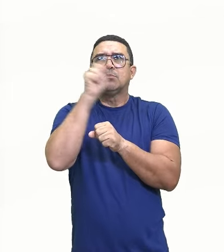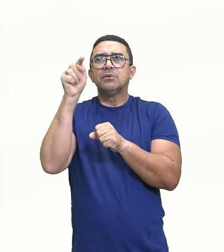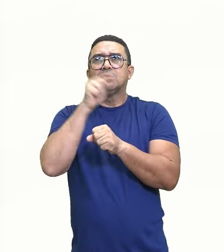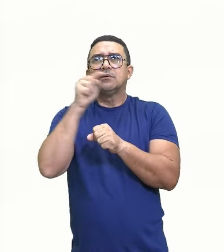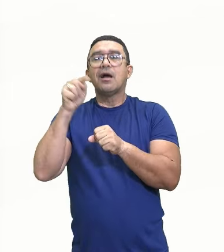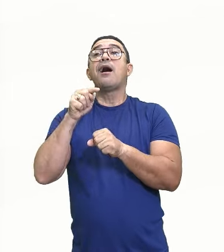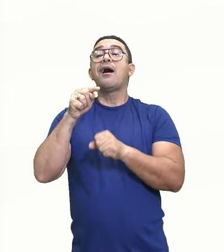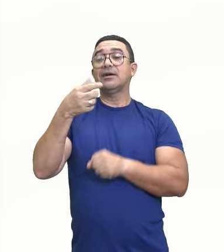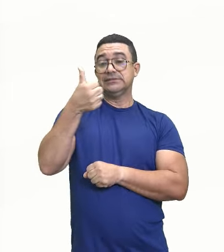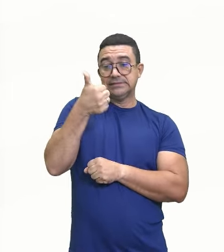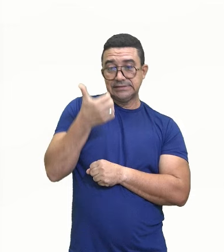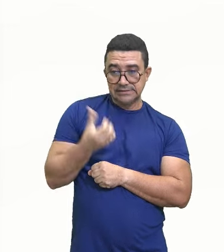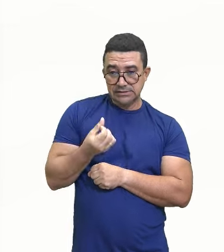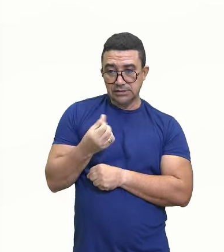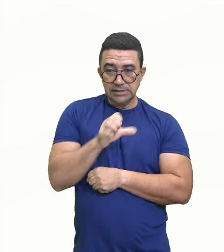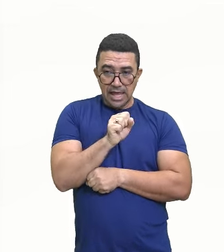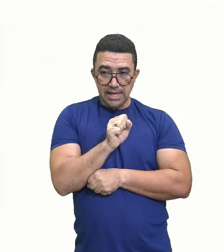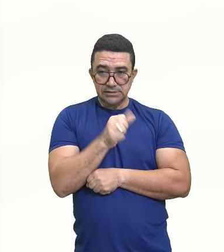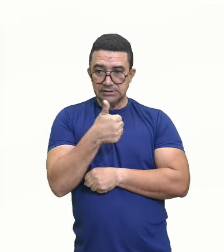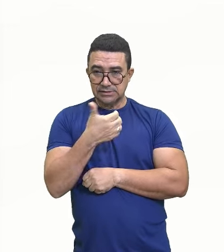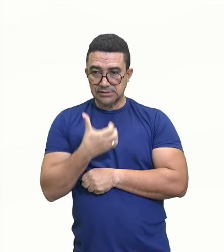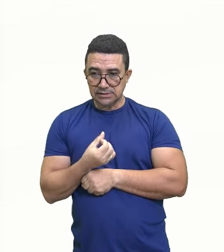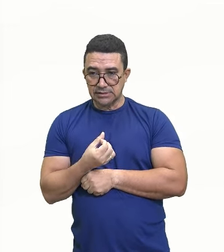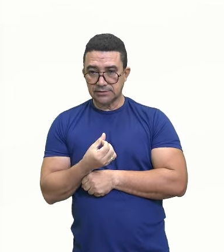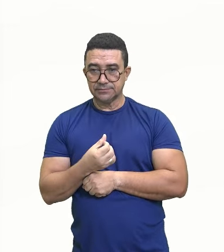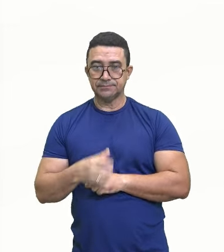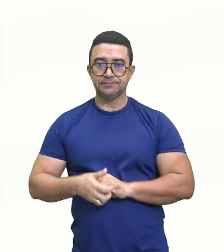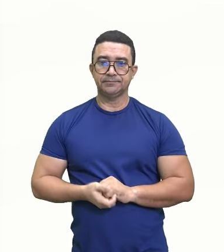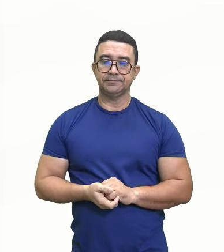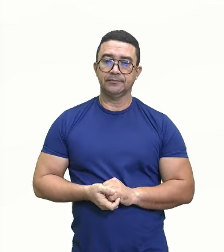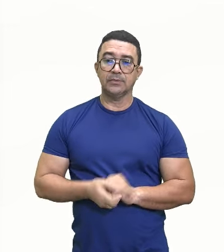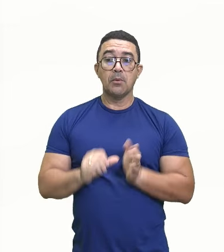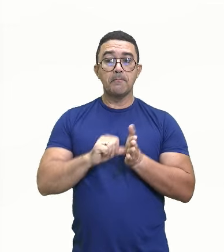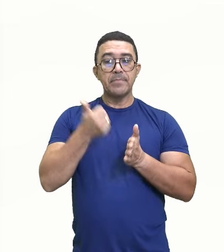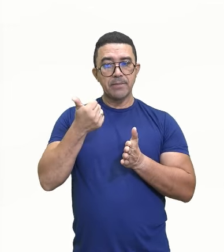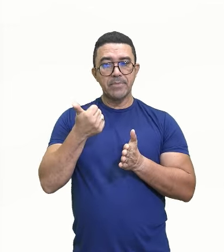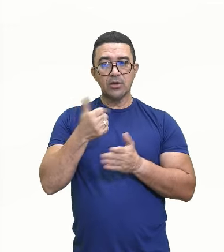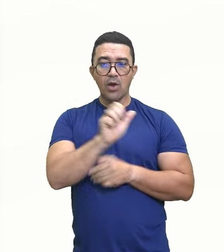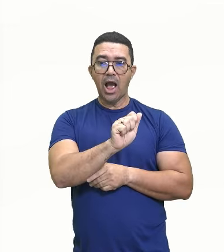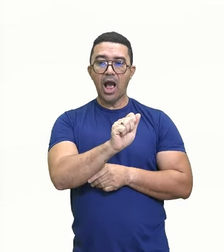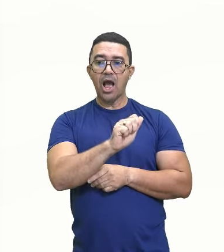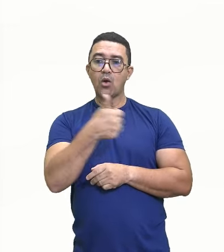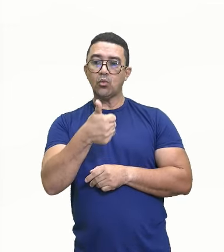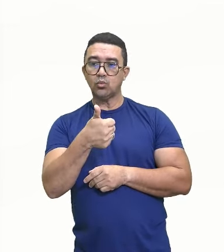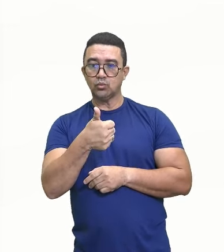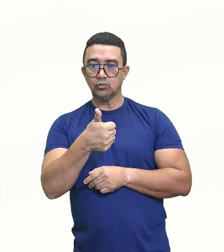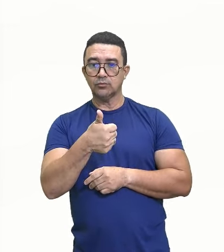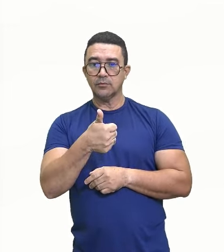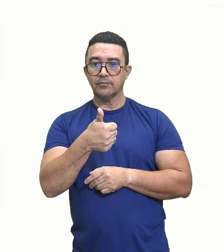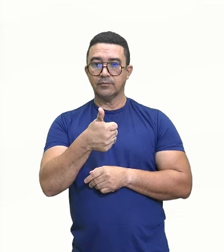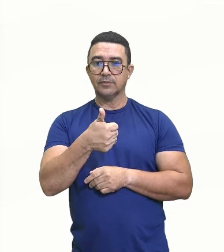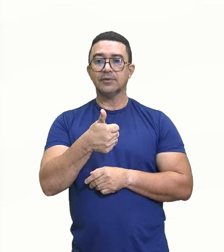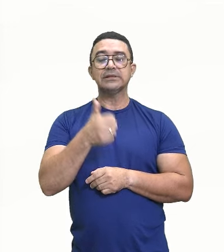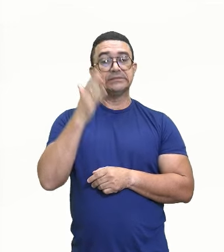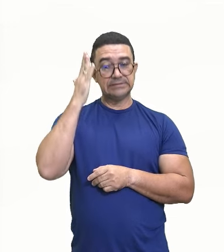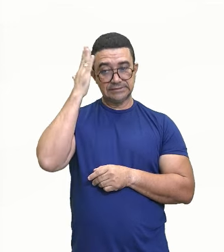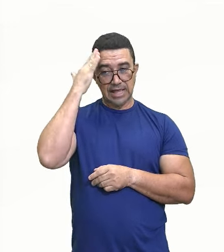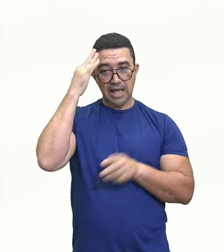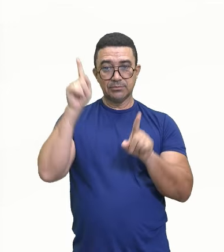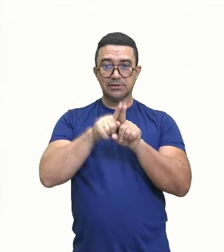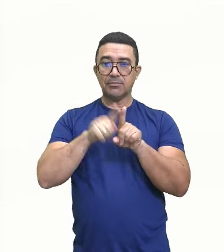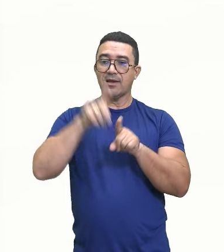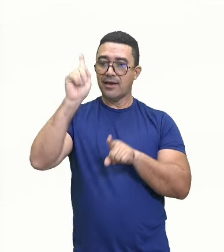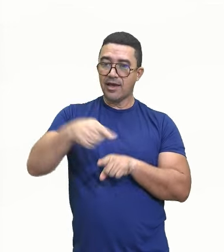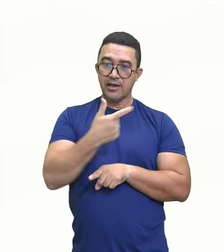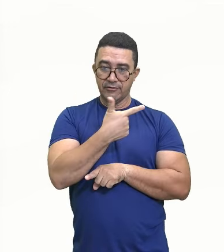será S16, a soma de 16 termos. Primeiro termo com o último, nós já sabemos aqui, ó, vai